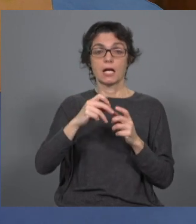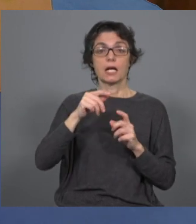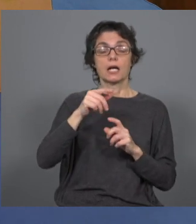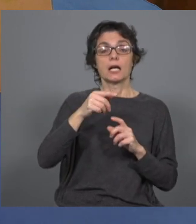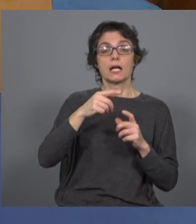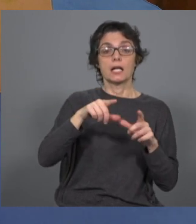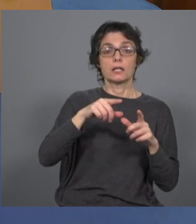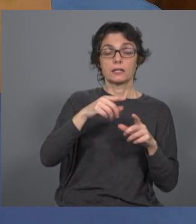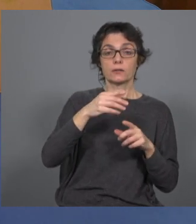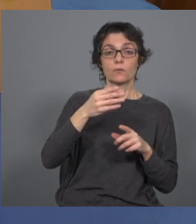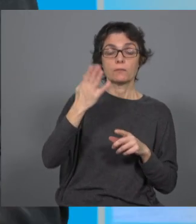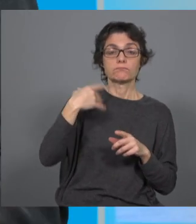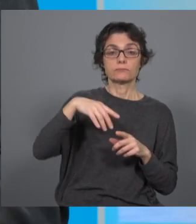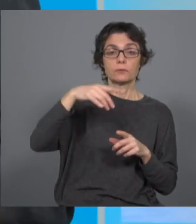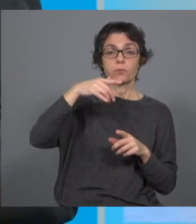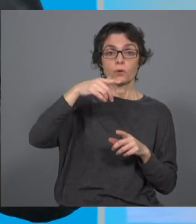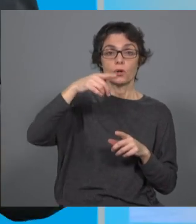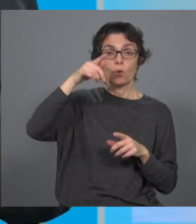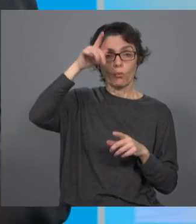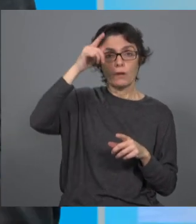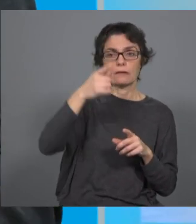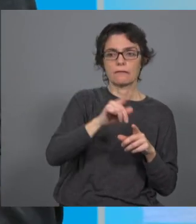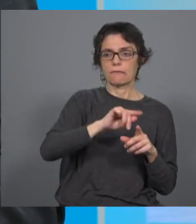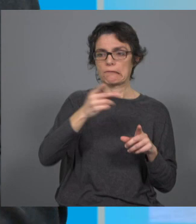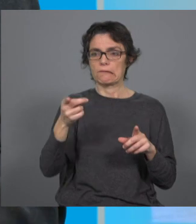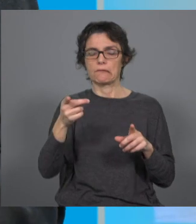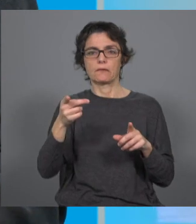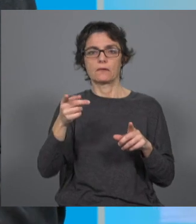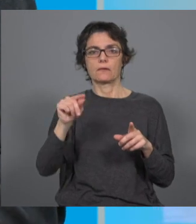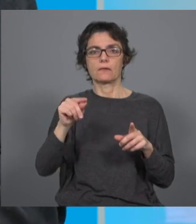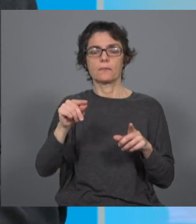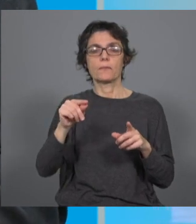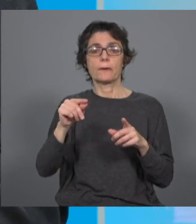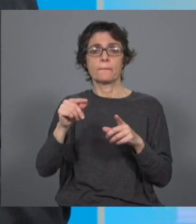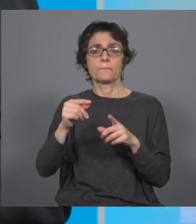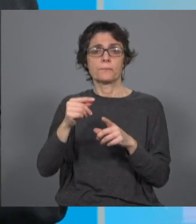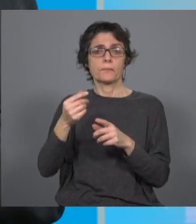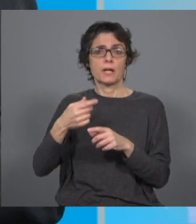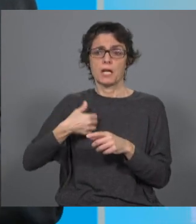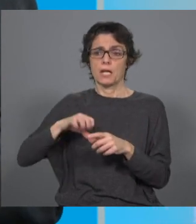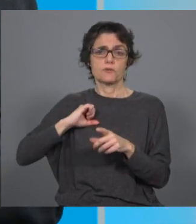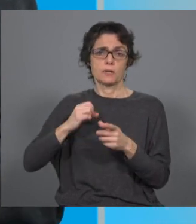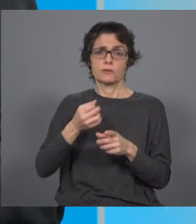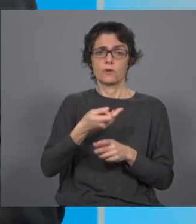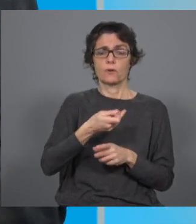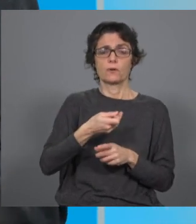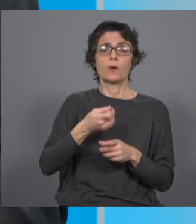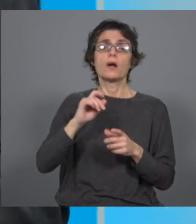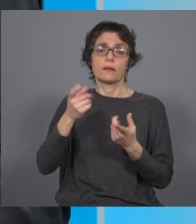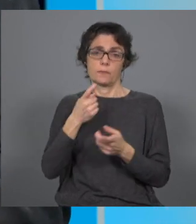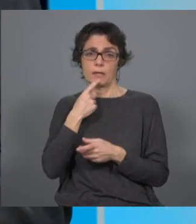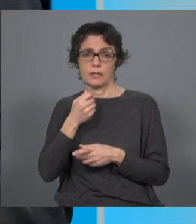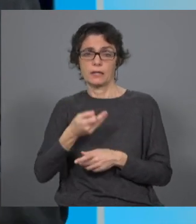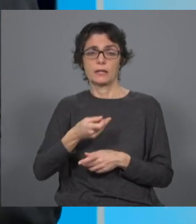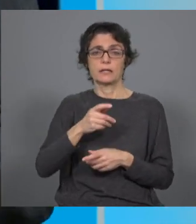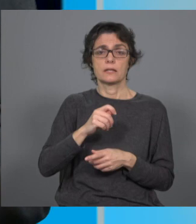espanhol, francês e até inglês, person. Portanto, é uma palavra latina que ficou.